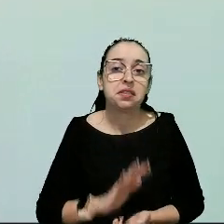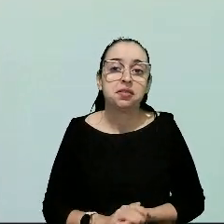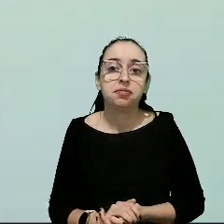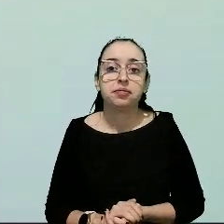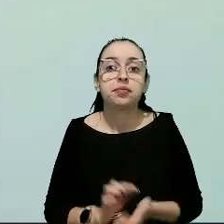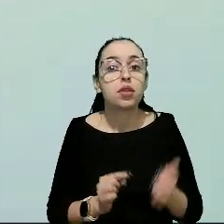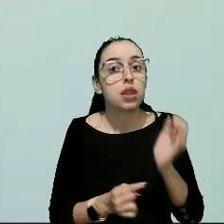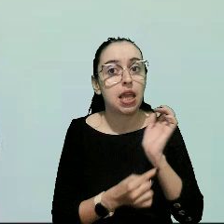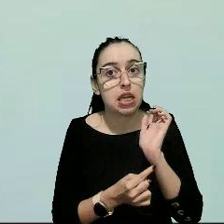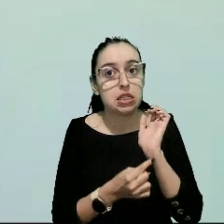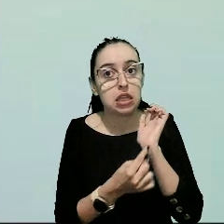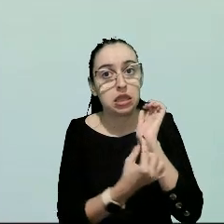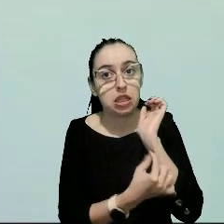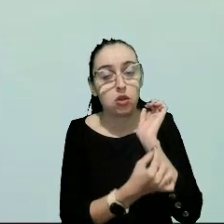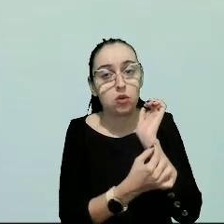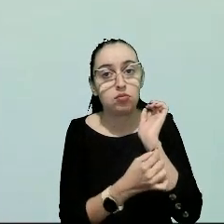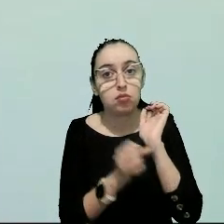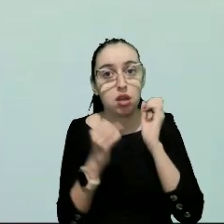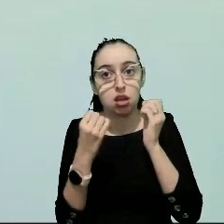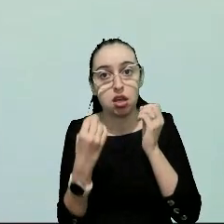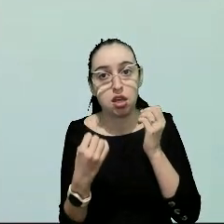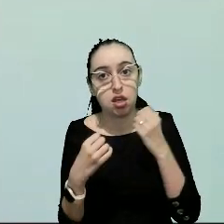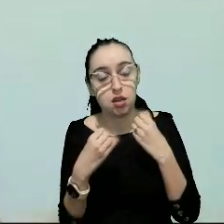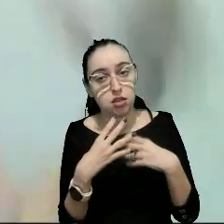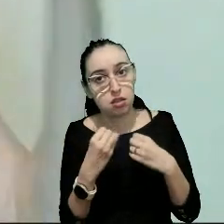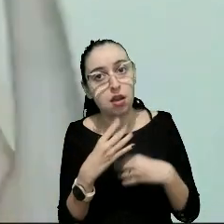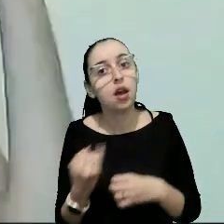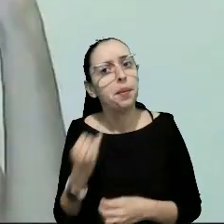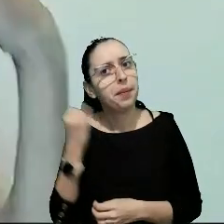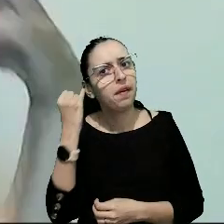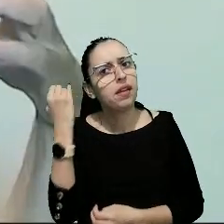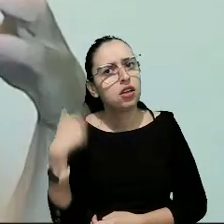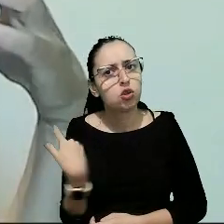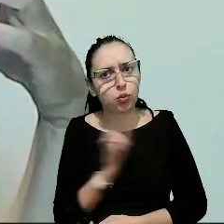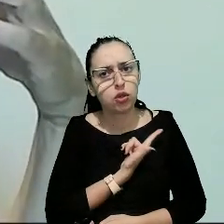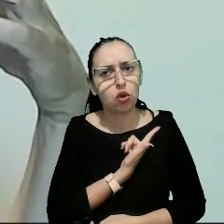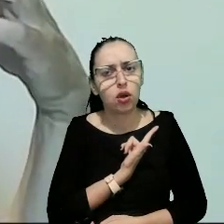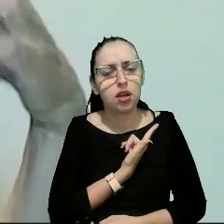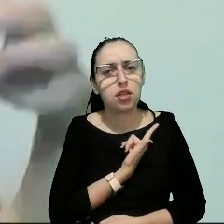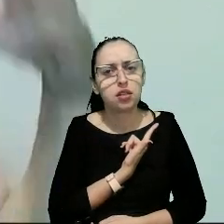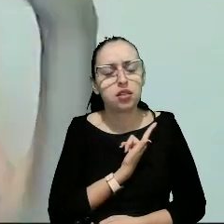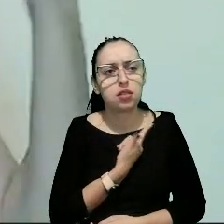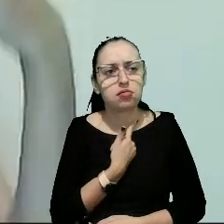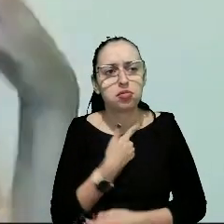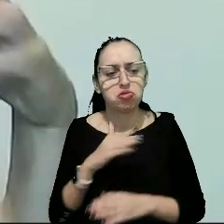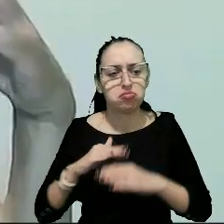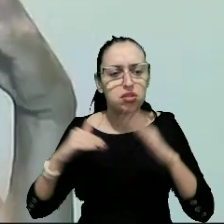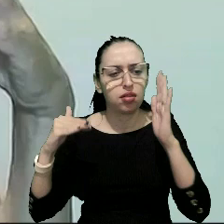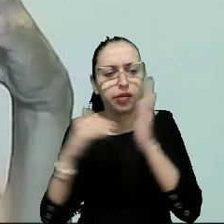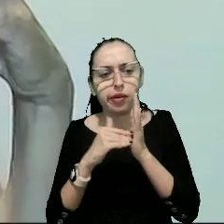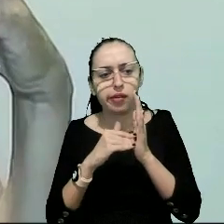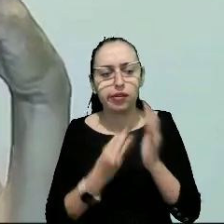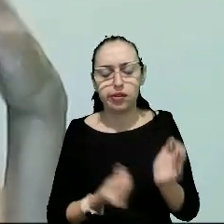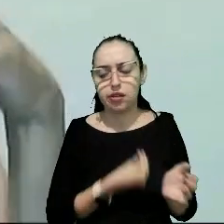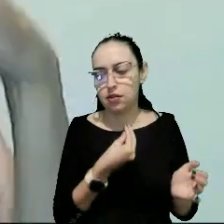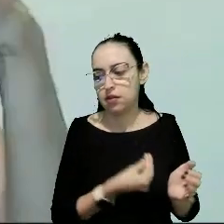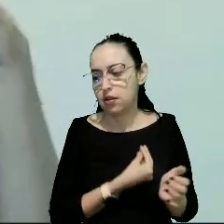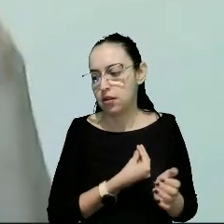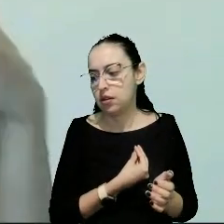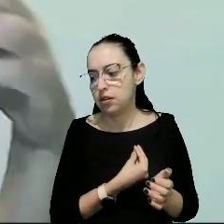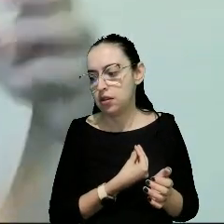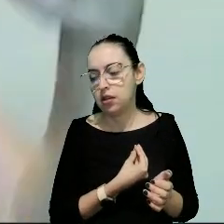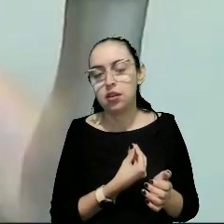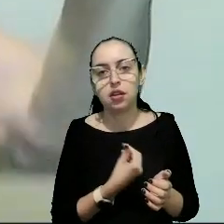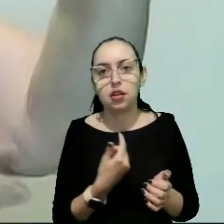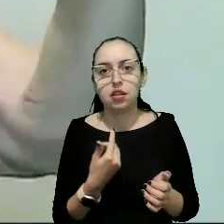Foda-se. E esse botão, ela me ensinou, é importante para nós. Porque chega uma fase da vida,